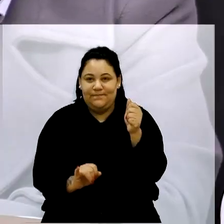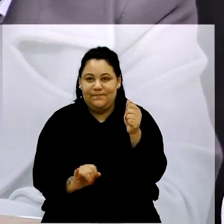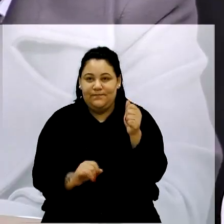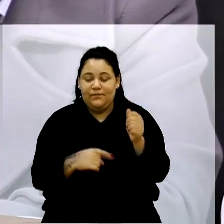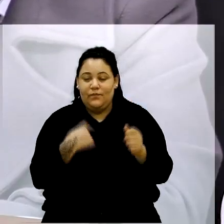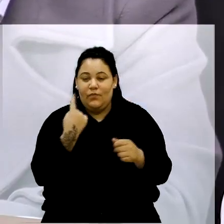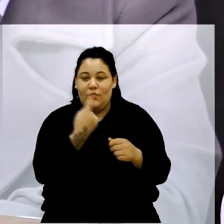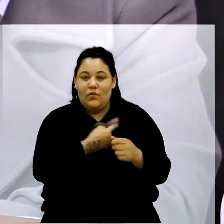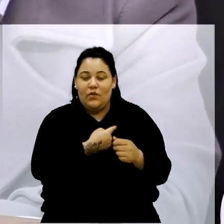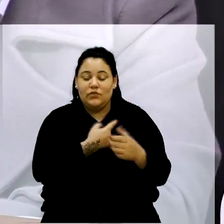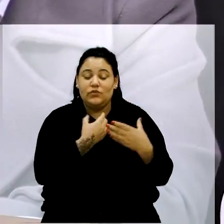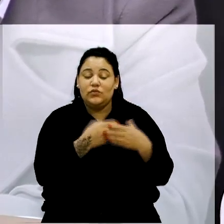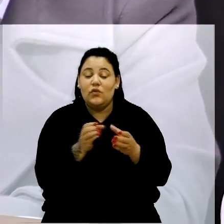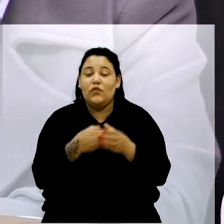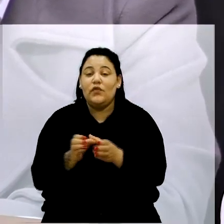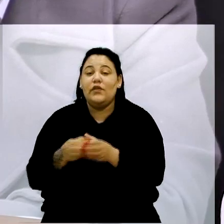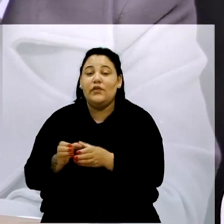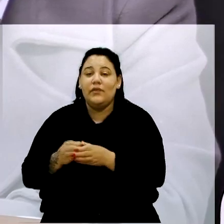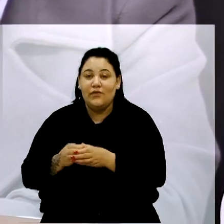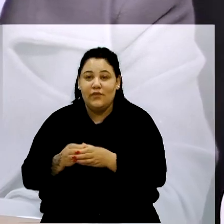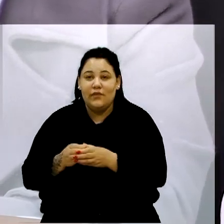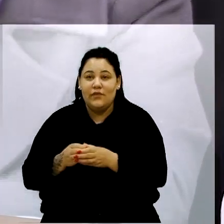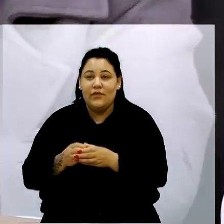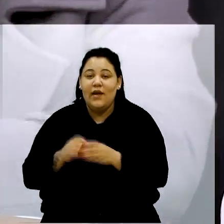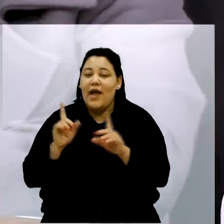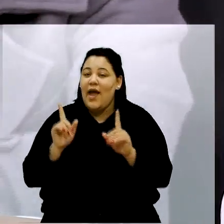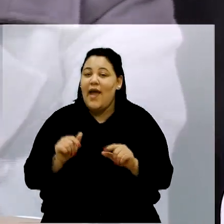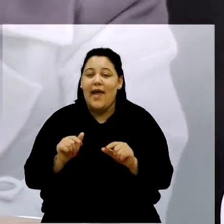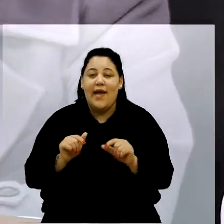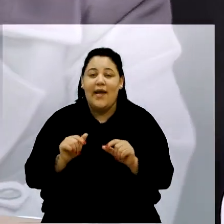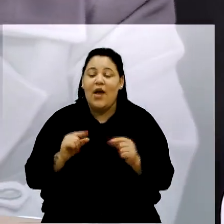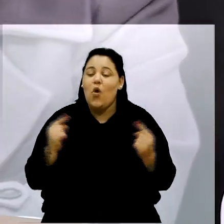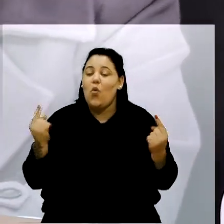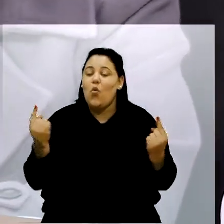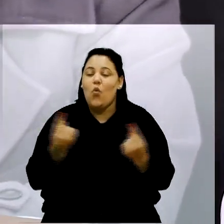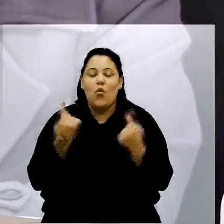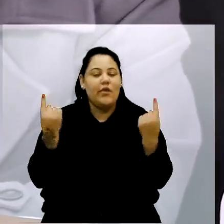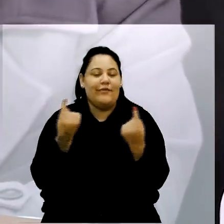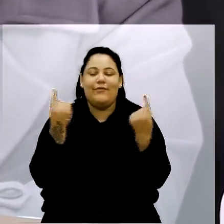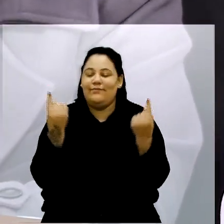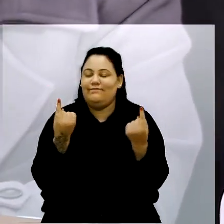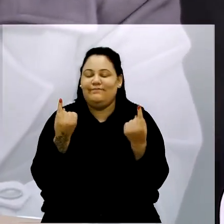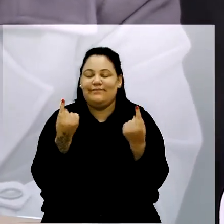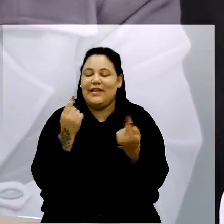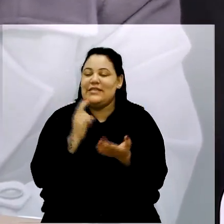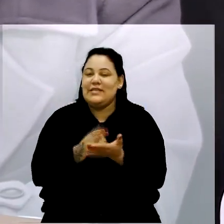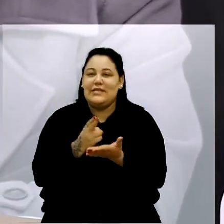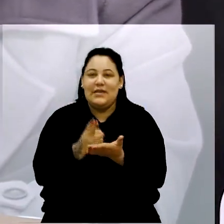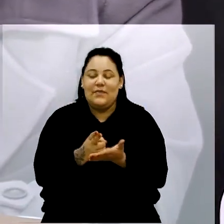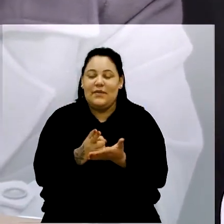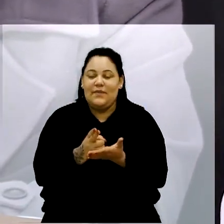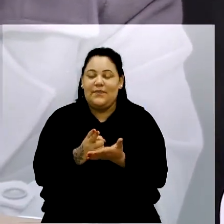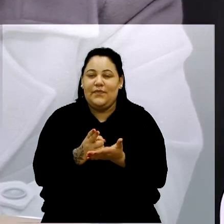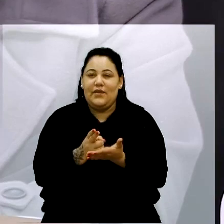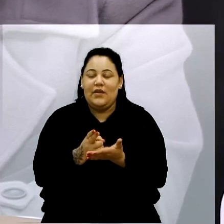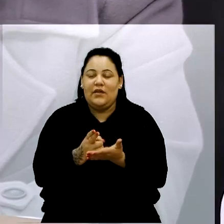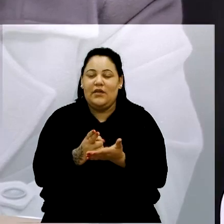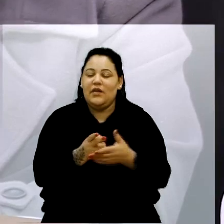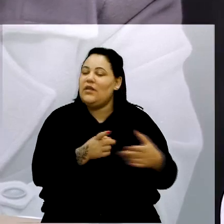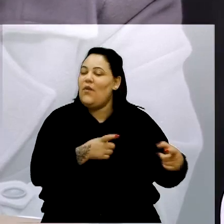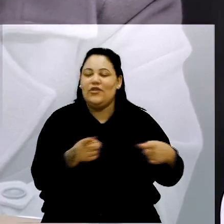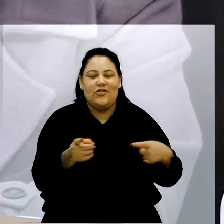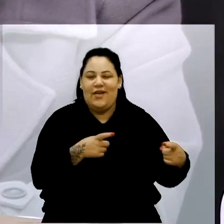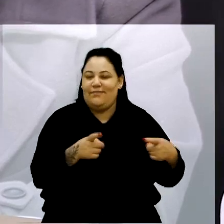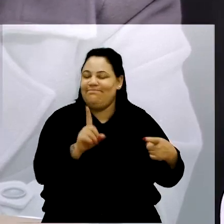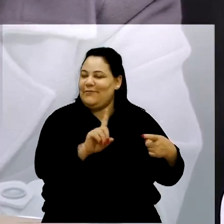Nosso convívio é ímpar e será sempre não de guerra, mas de